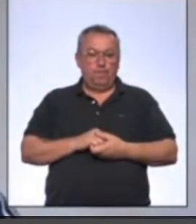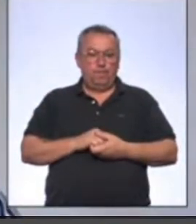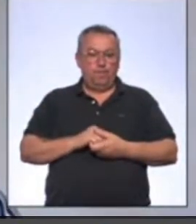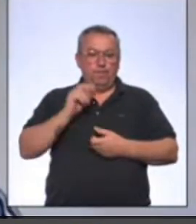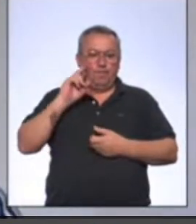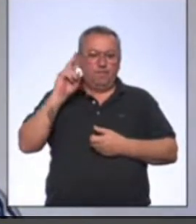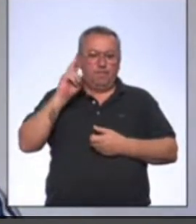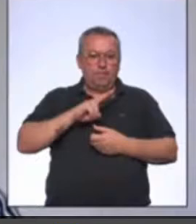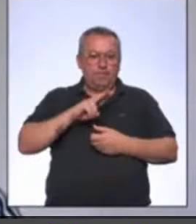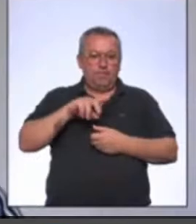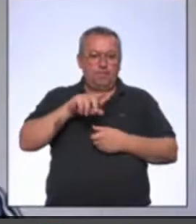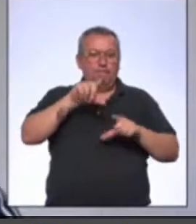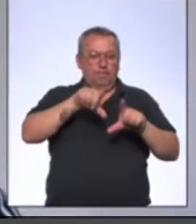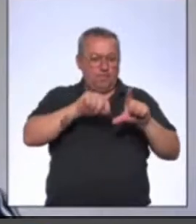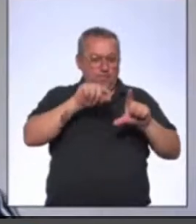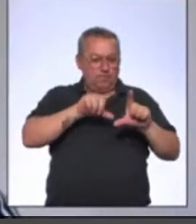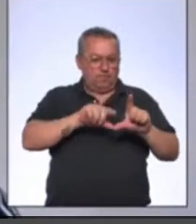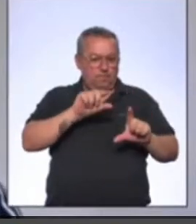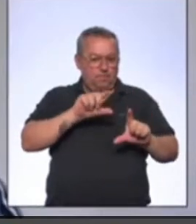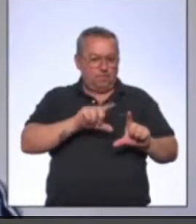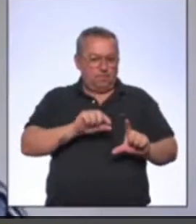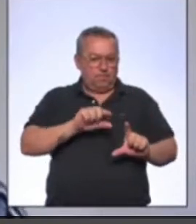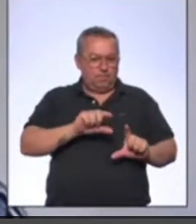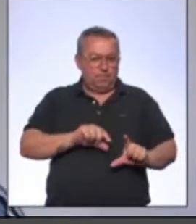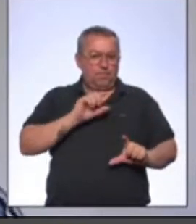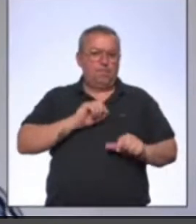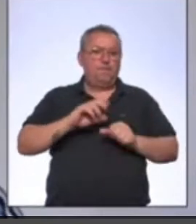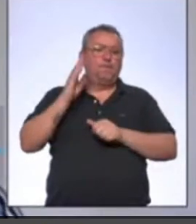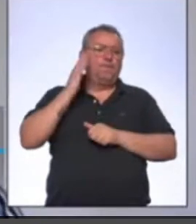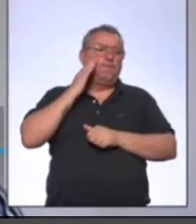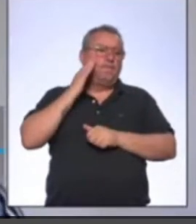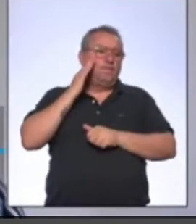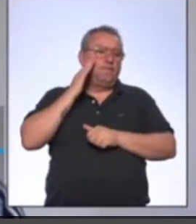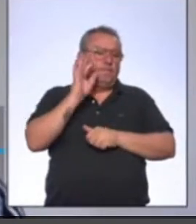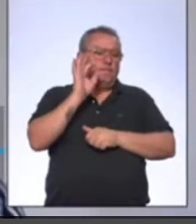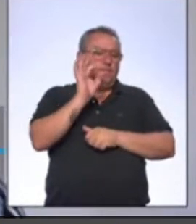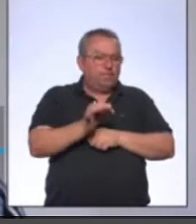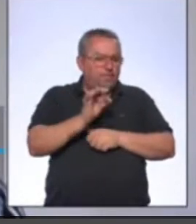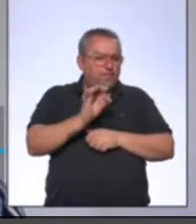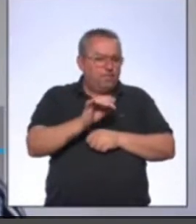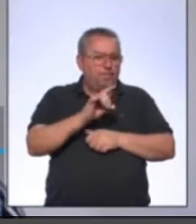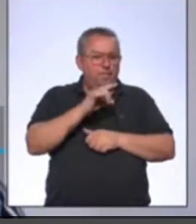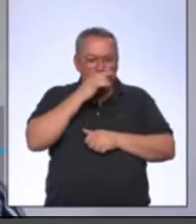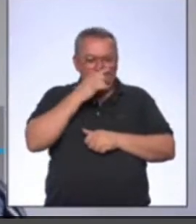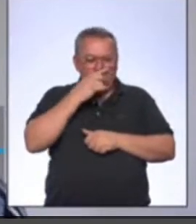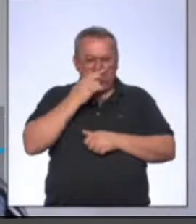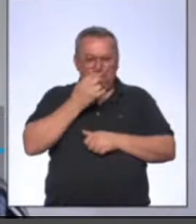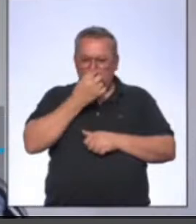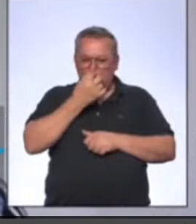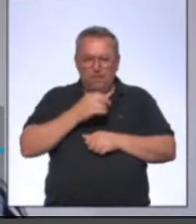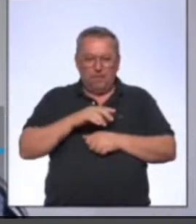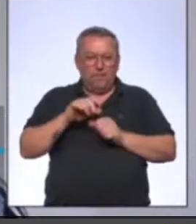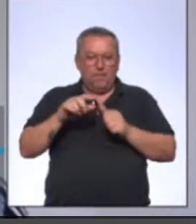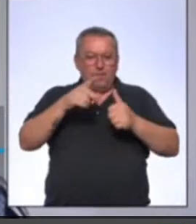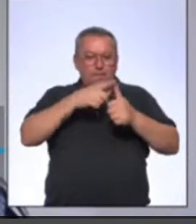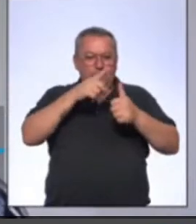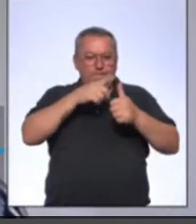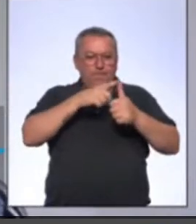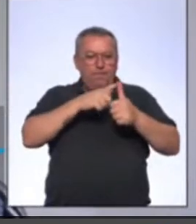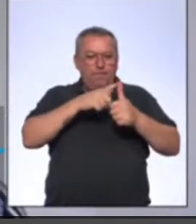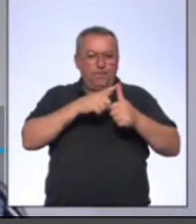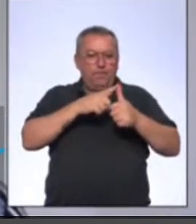Vamos olhar alternativa por alternativa para saber exatamente qual é a correta, tá bom? A primeira